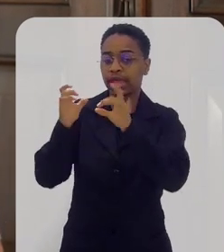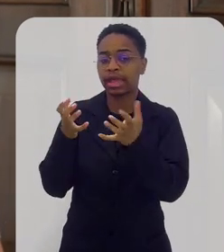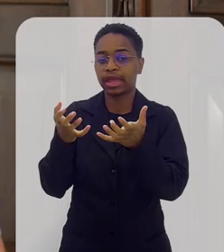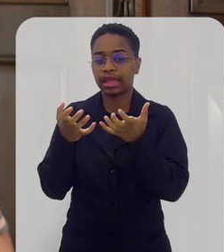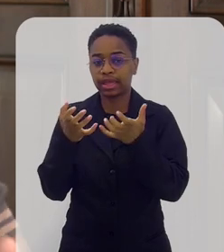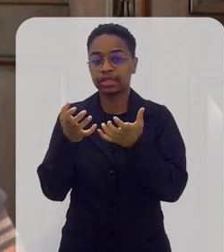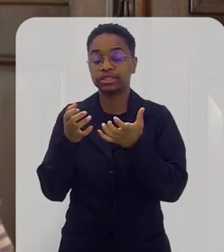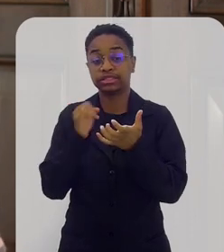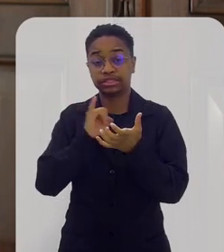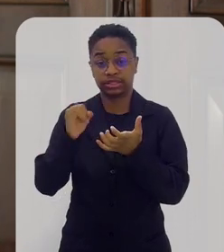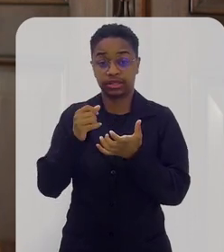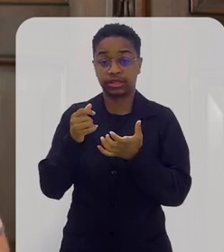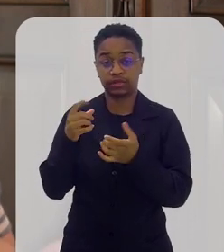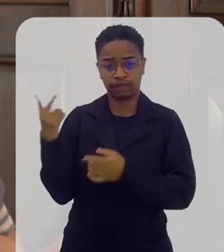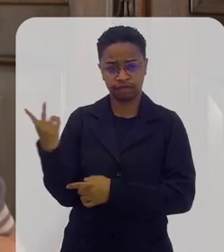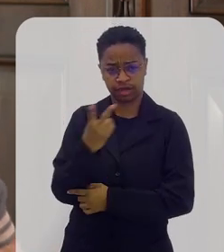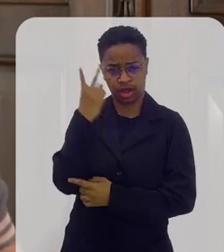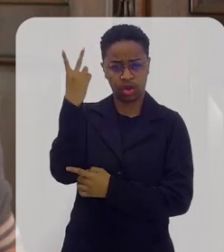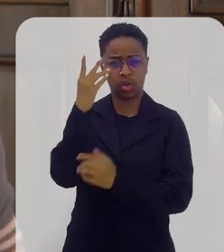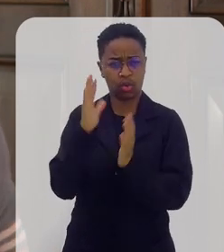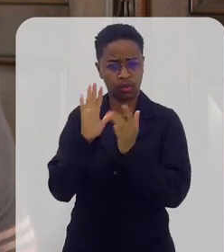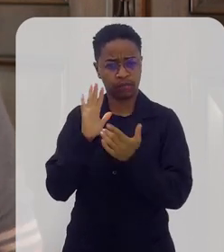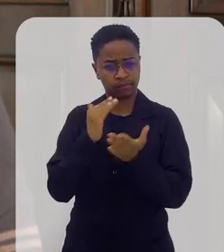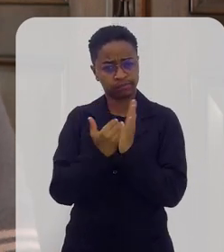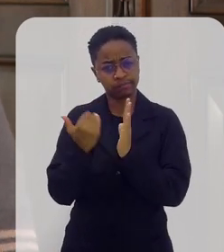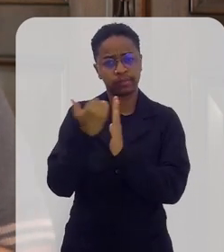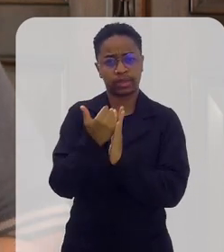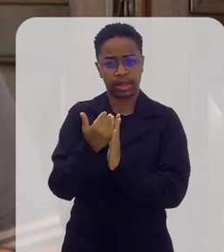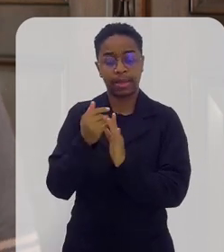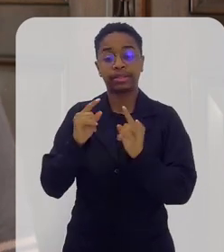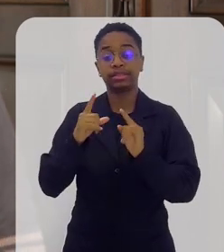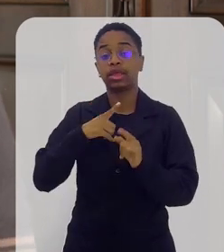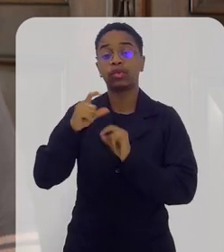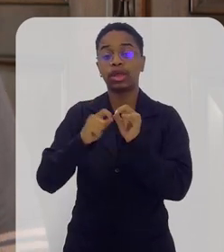mostrar-se, quando o seu valor precisa ser retirado, ela é